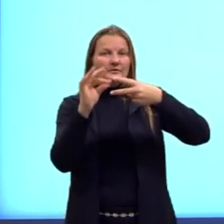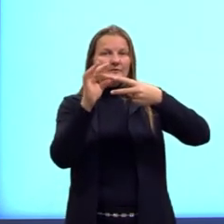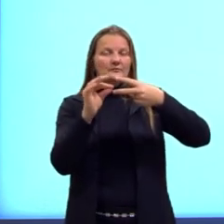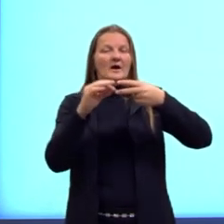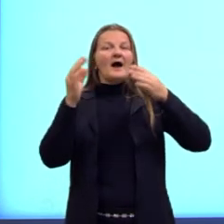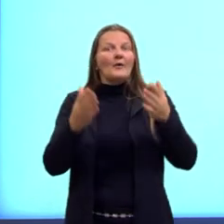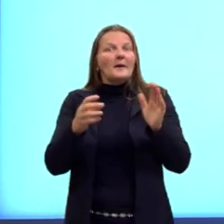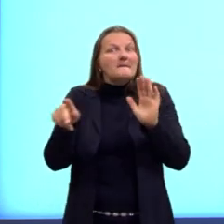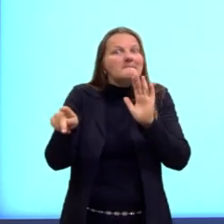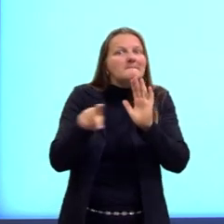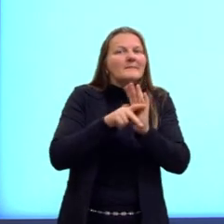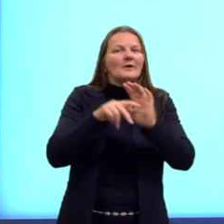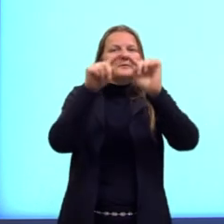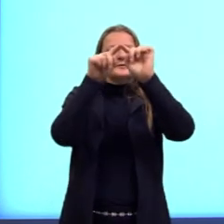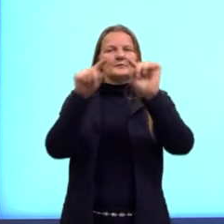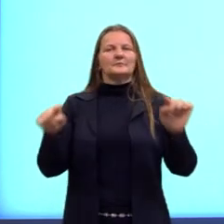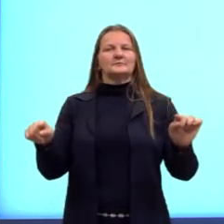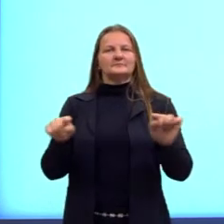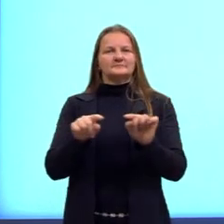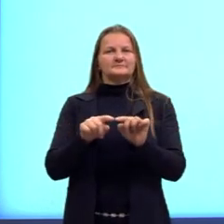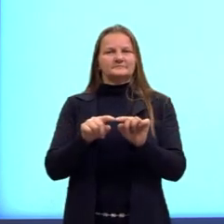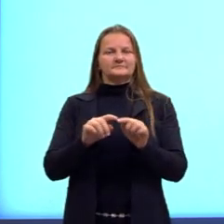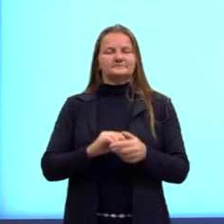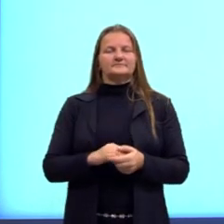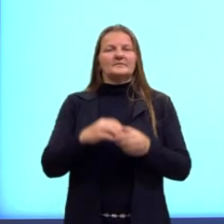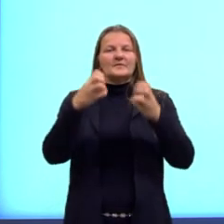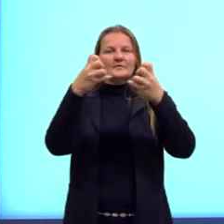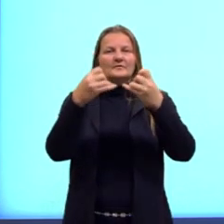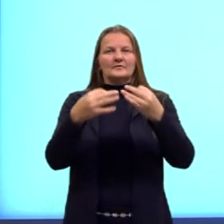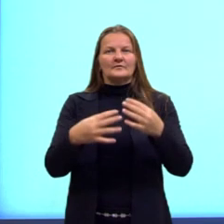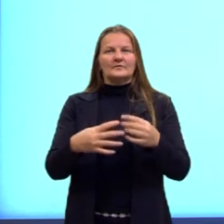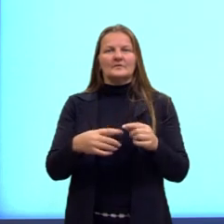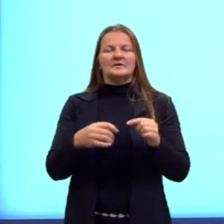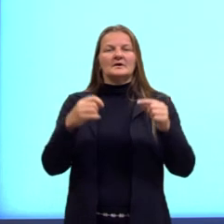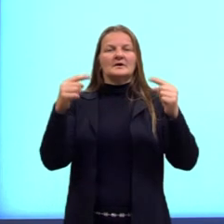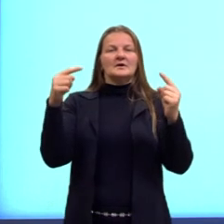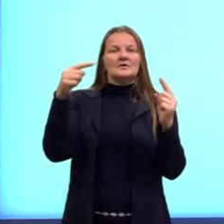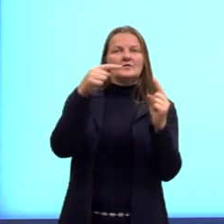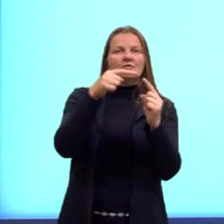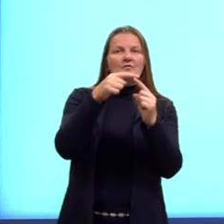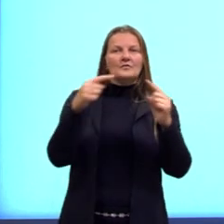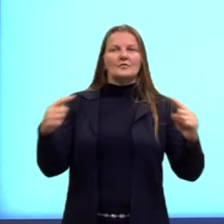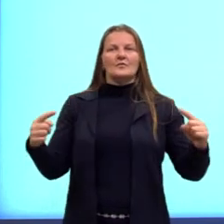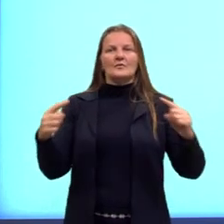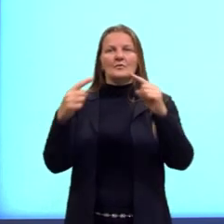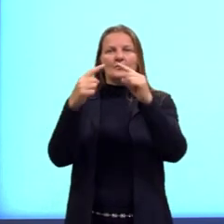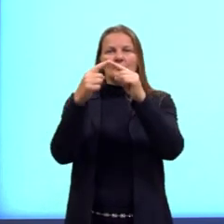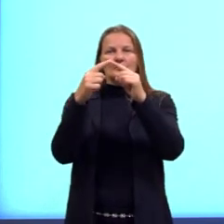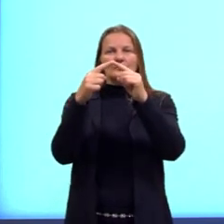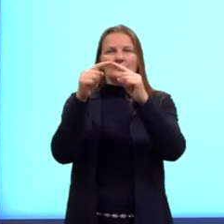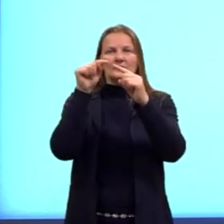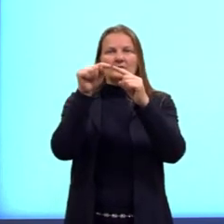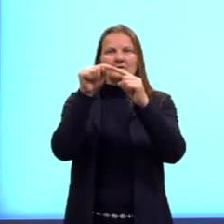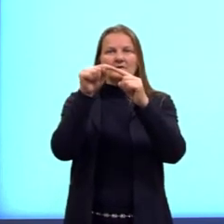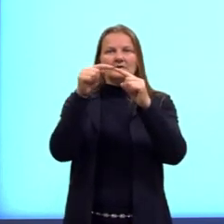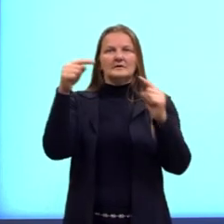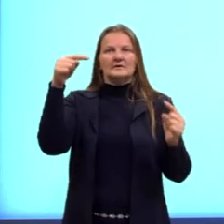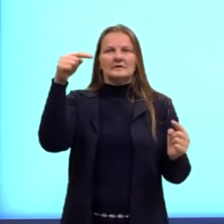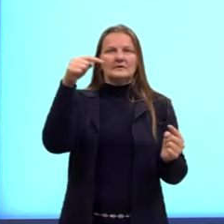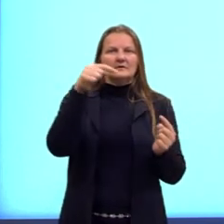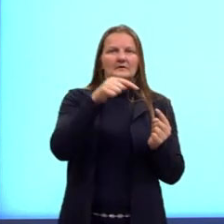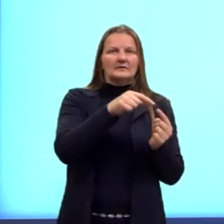temos os elementos dos nossos triângulos tão temos né os vértices que são os pontos ali na figura